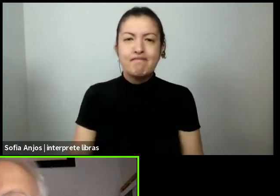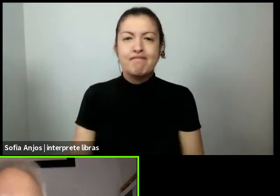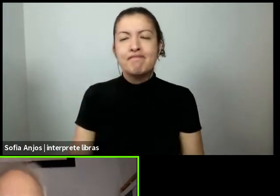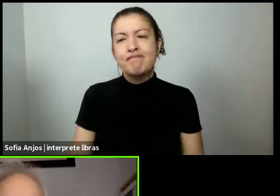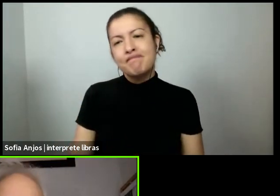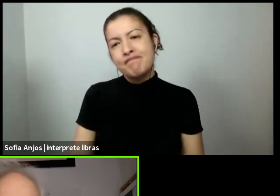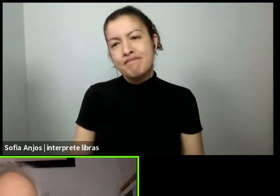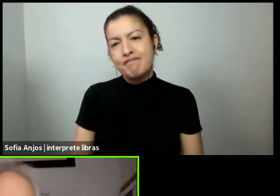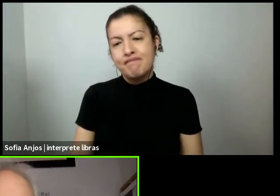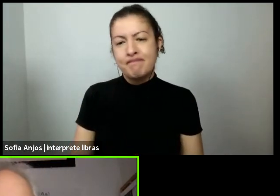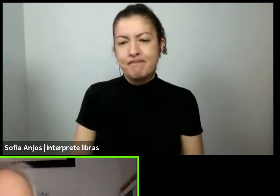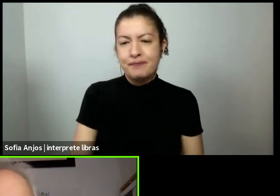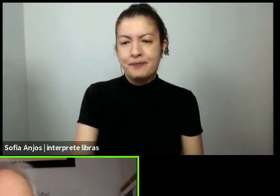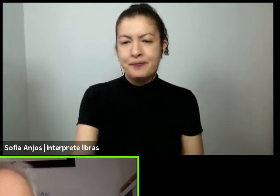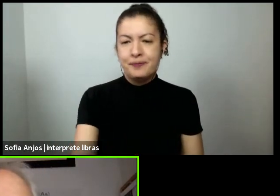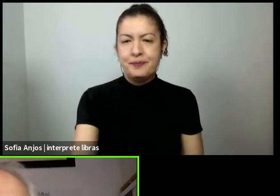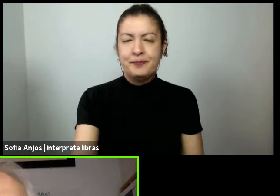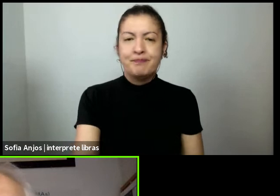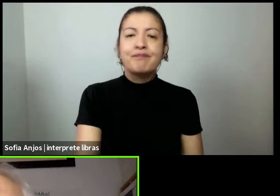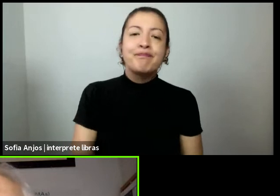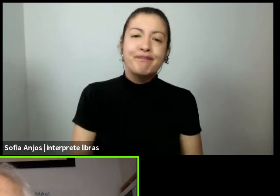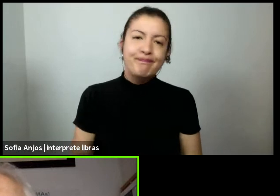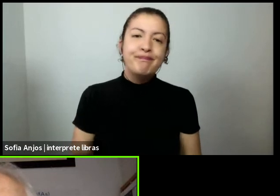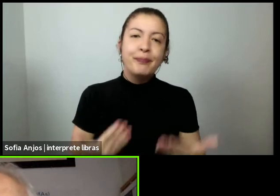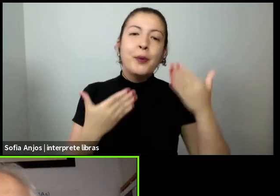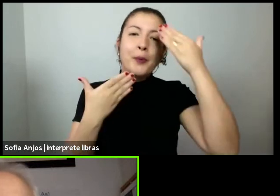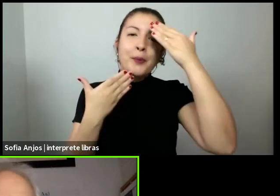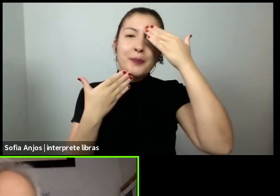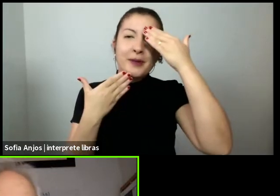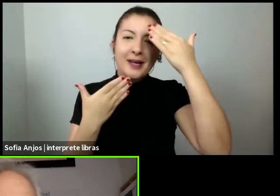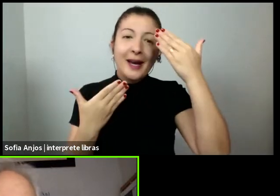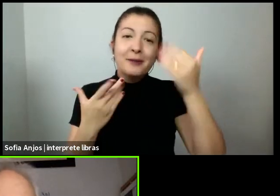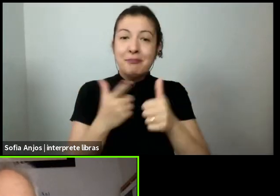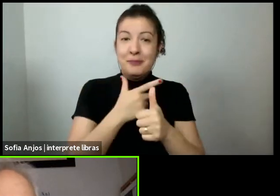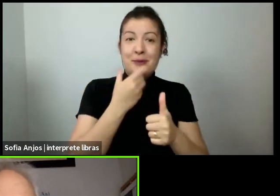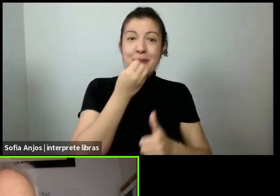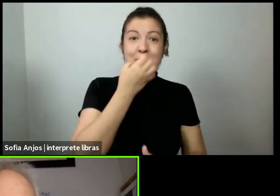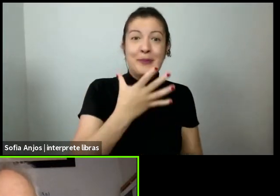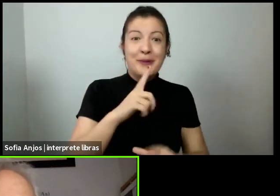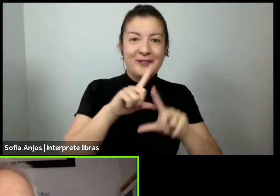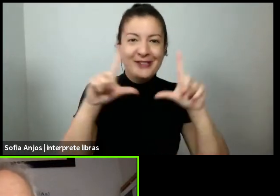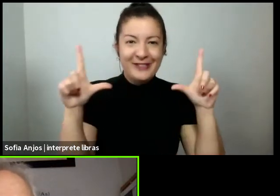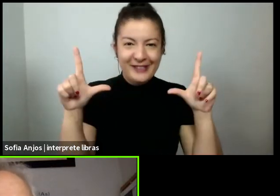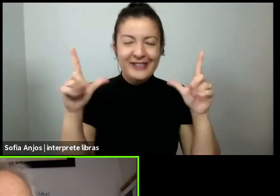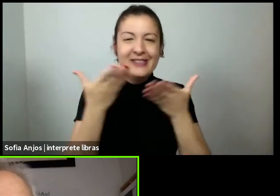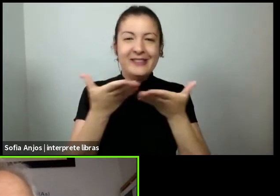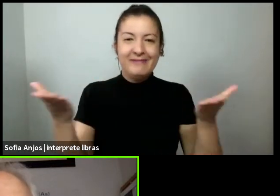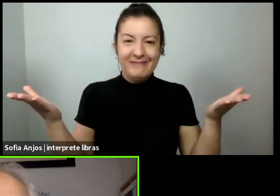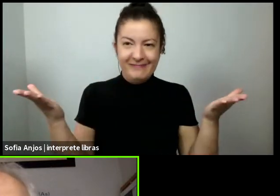Well, thank you. First of all, I'll say good morning, everyone. And I'm a Caucasian man with